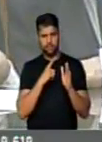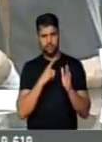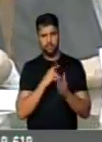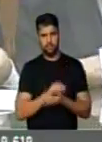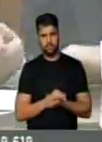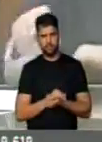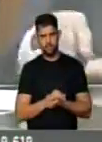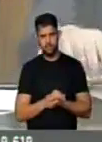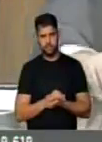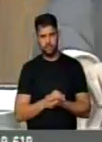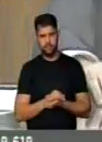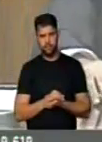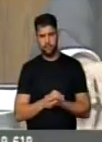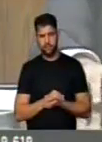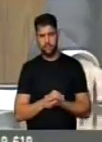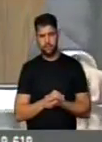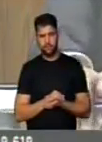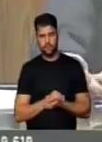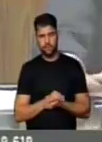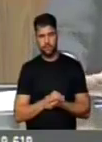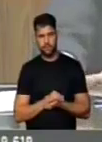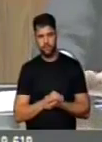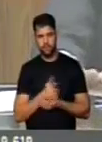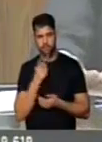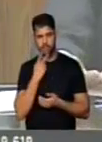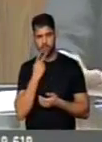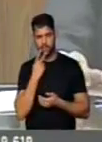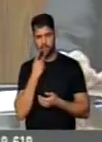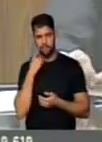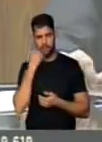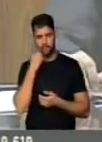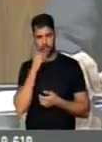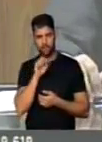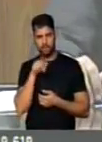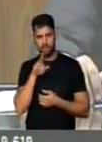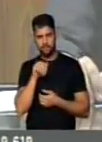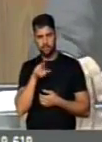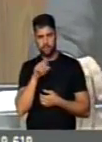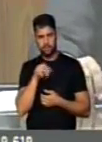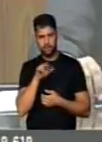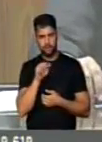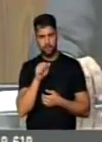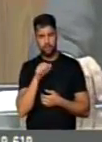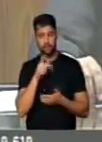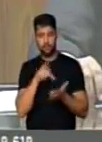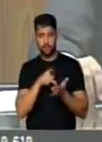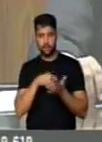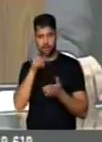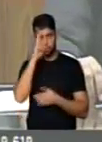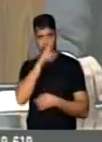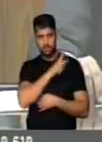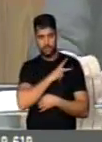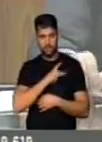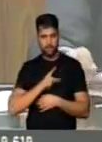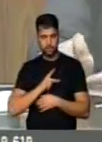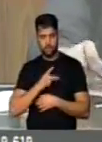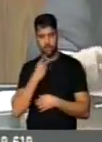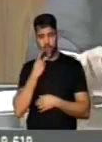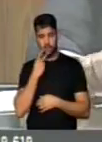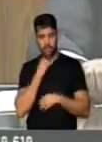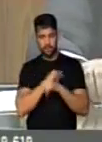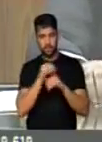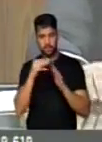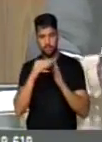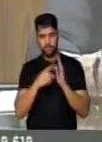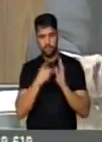bem. Bom, então, para falar a favor, deputado Alexandre Baldi. Na realidade, senhor presidente, eu queria alegar que